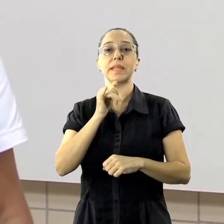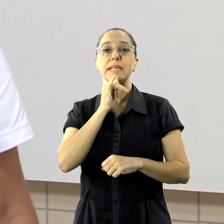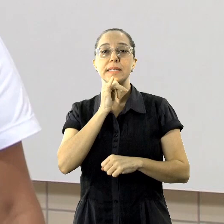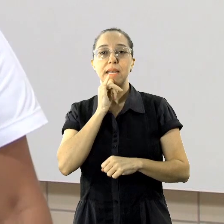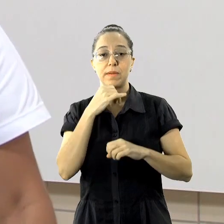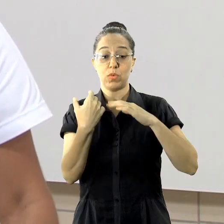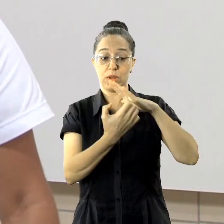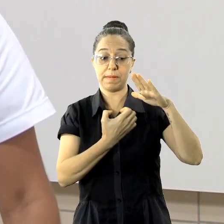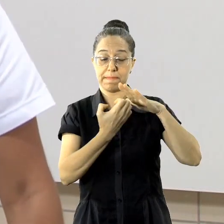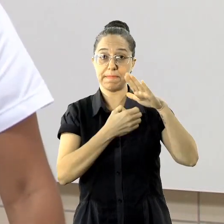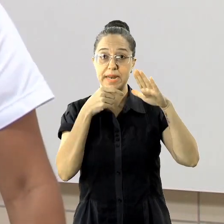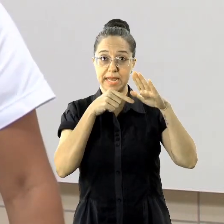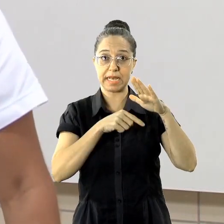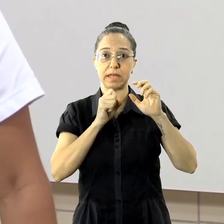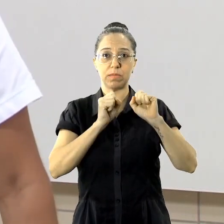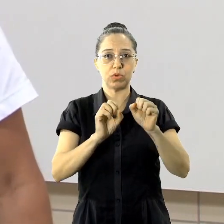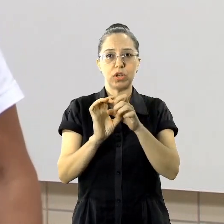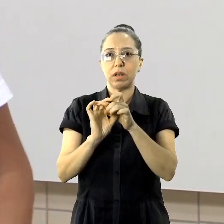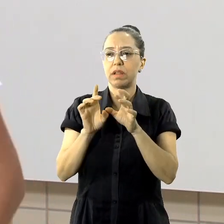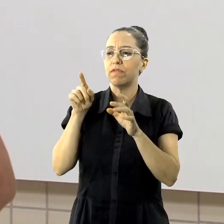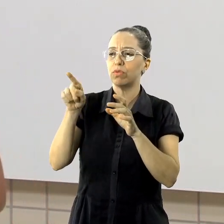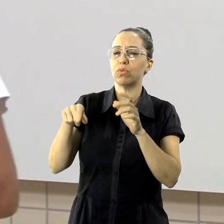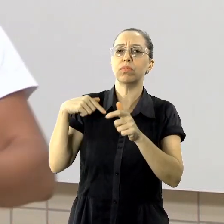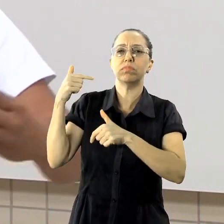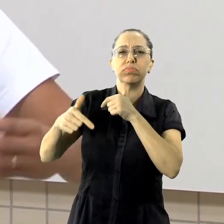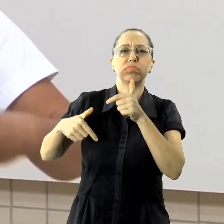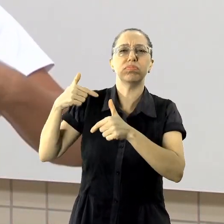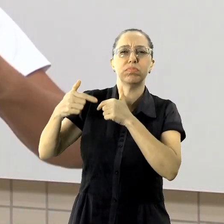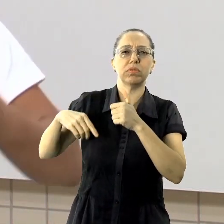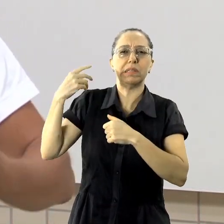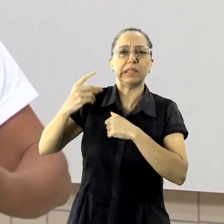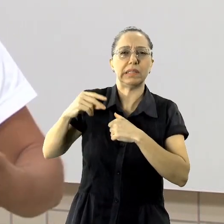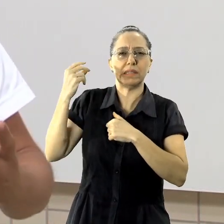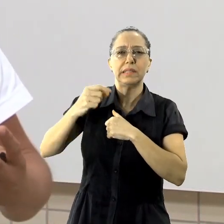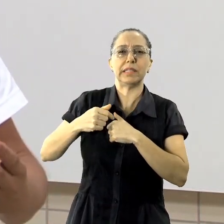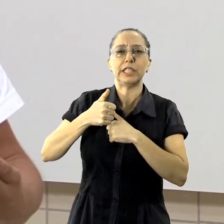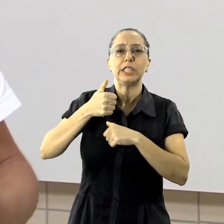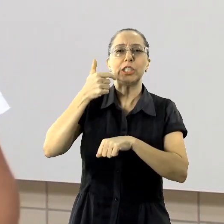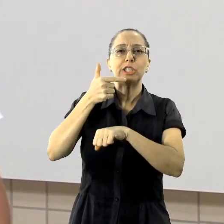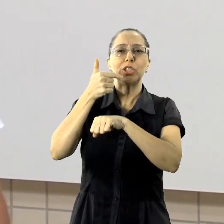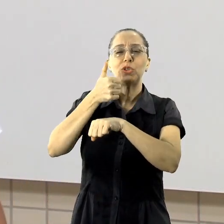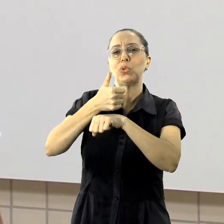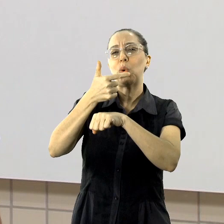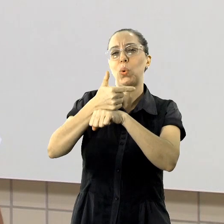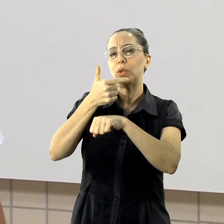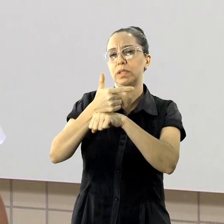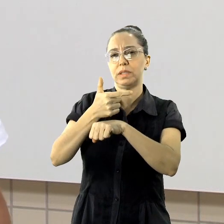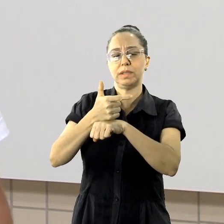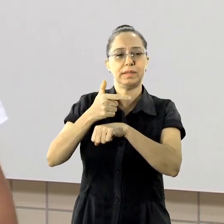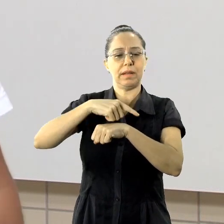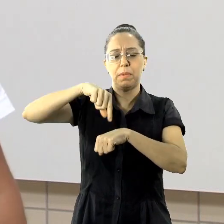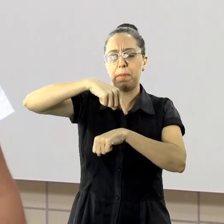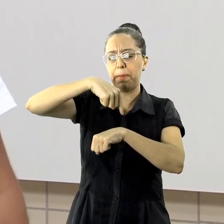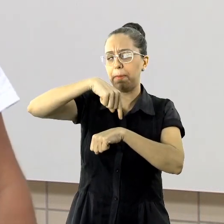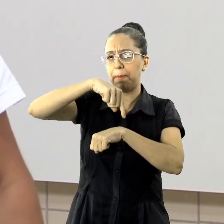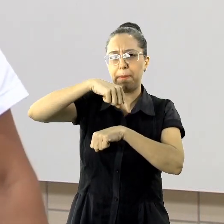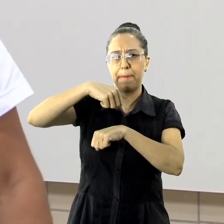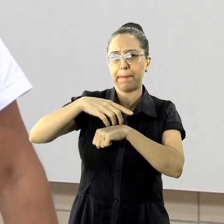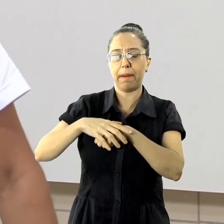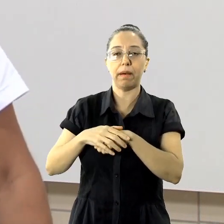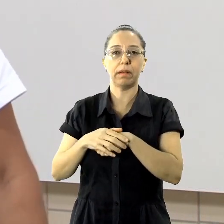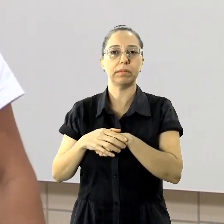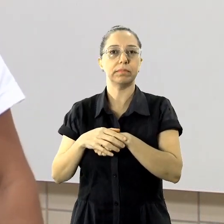exigir, por exemplo, que o trabalhador ele exercesse uma função por 12 horas, 14, 16 horas. Imagine